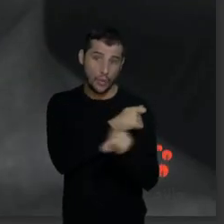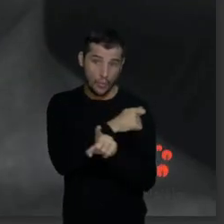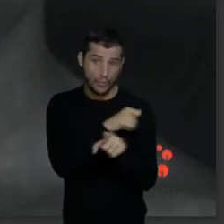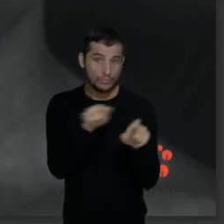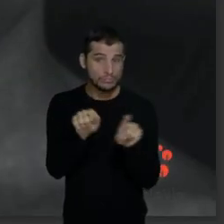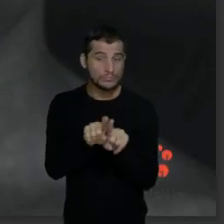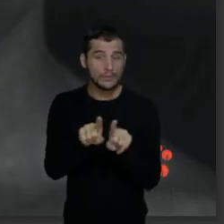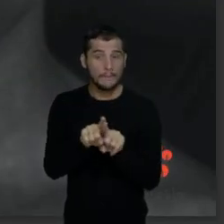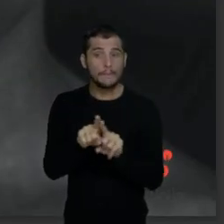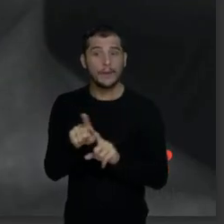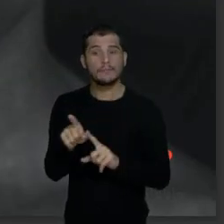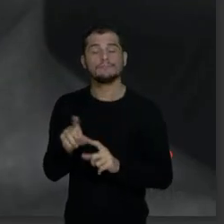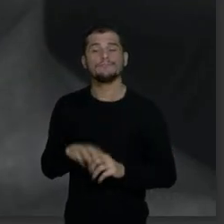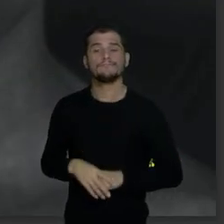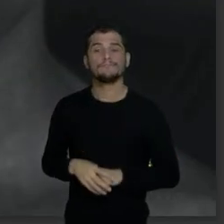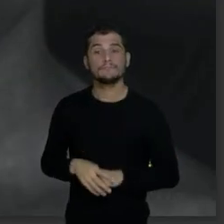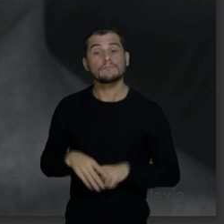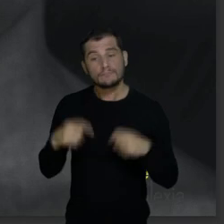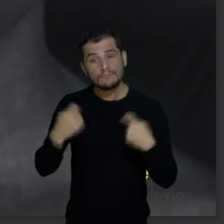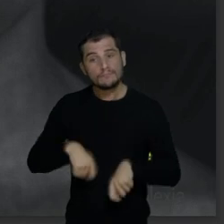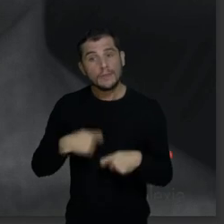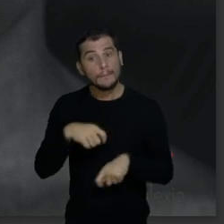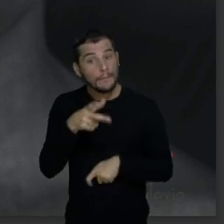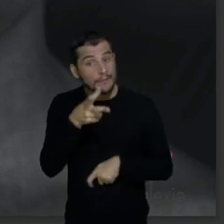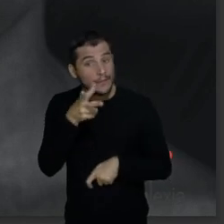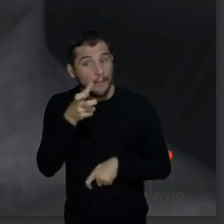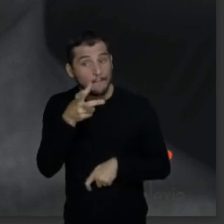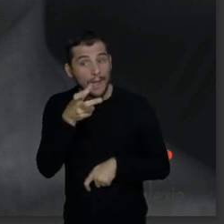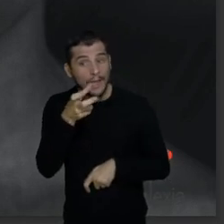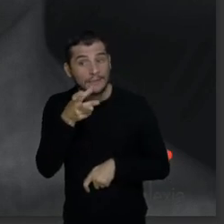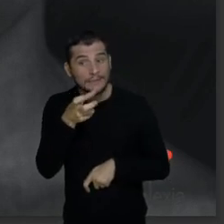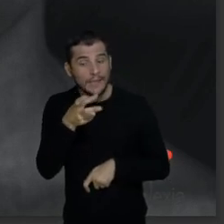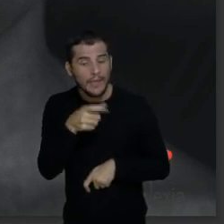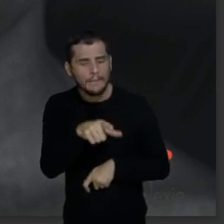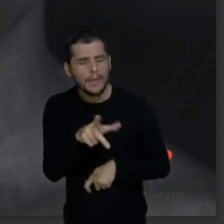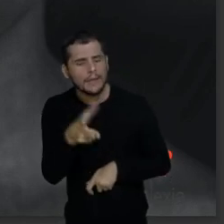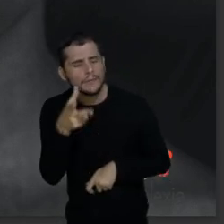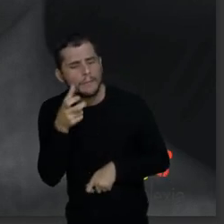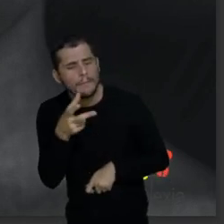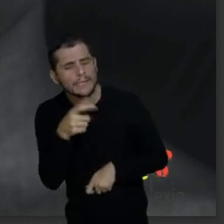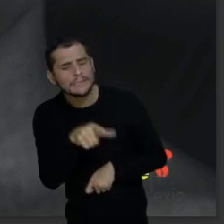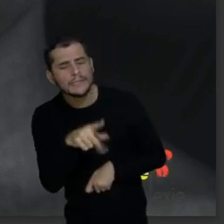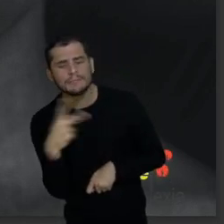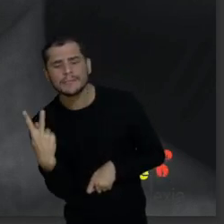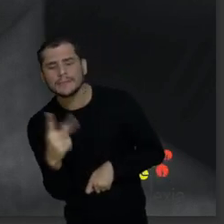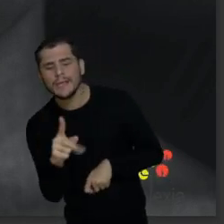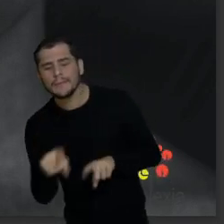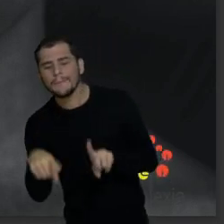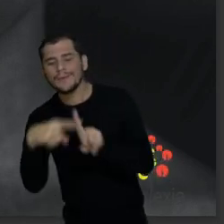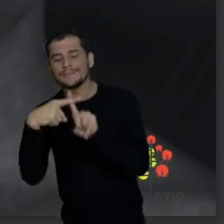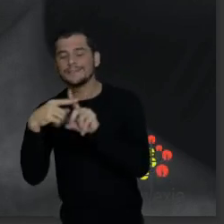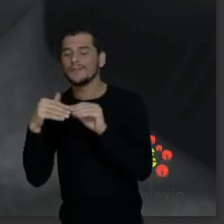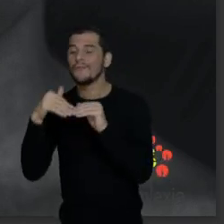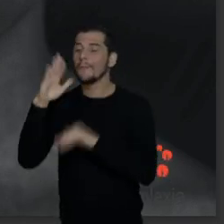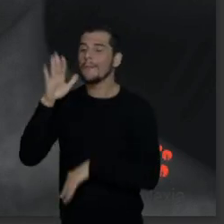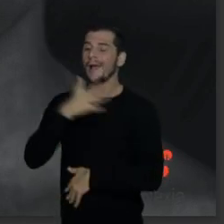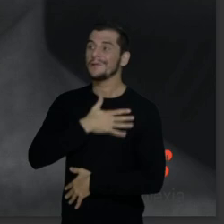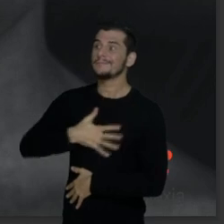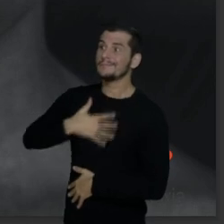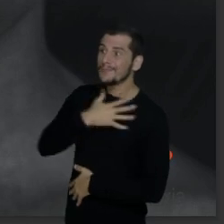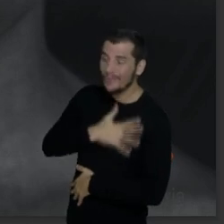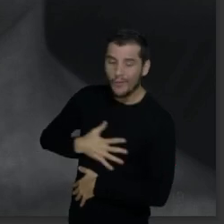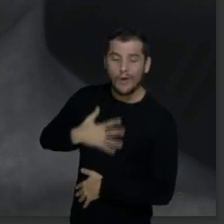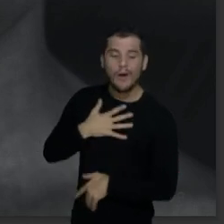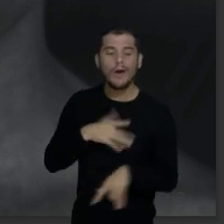eu tenho que ouvir e observar para poder descobrir então pontos fortes reconhecer interesses perceber as